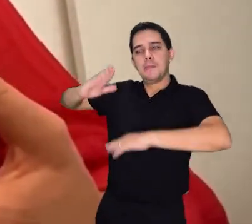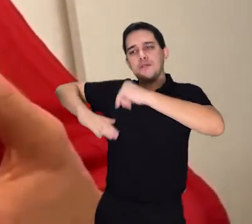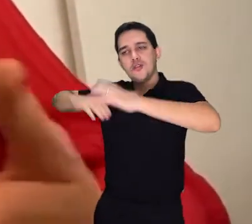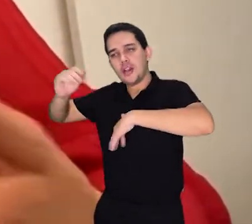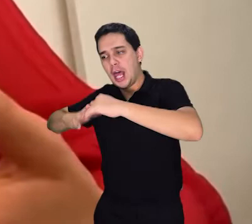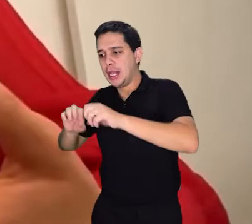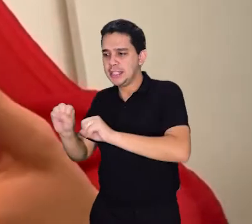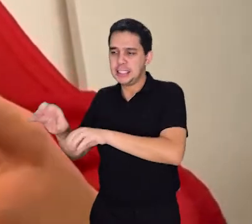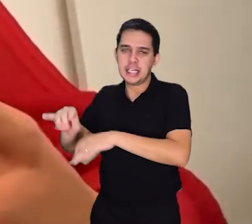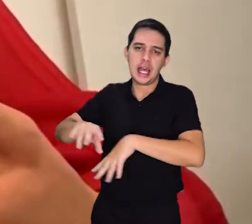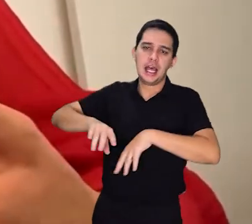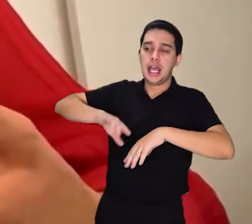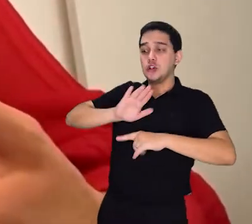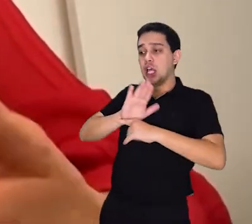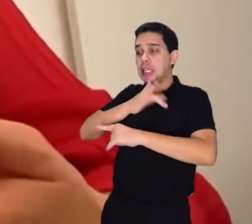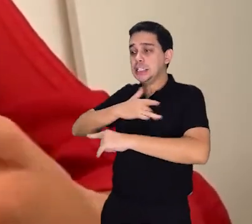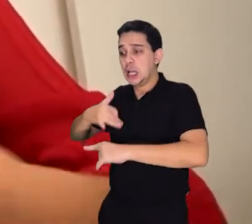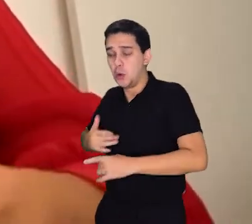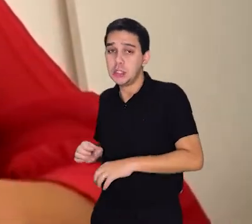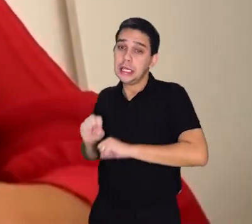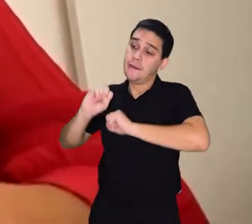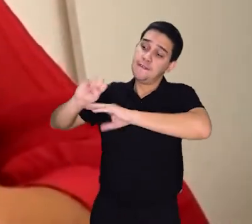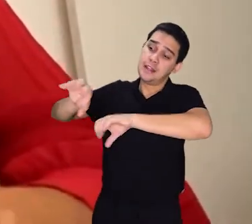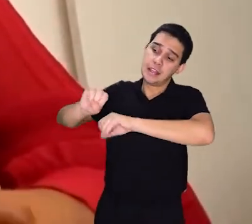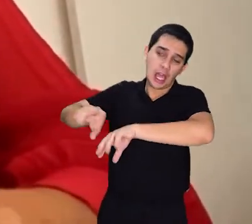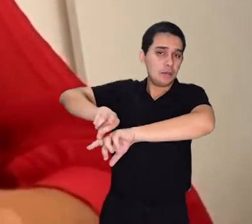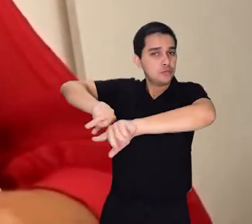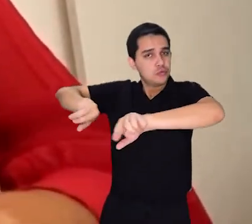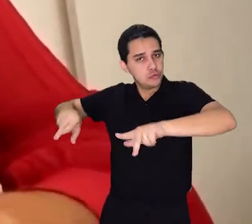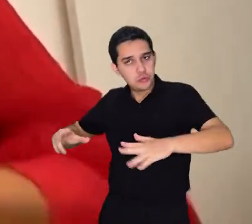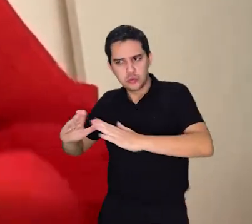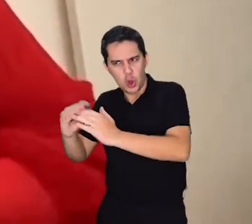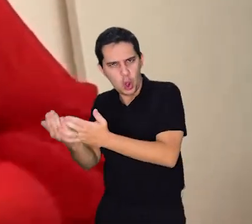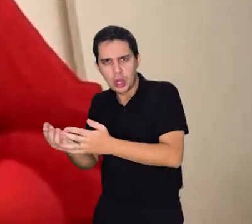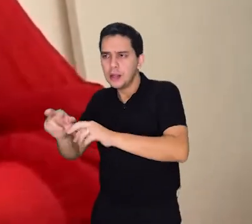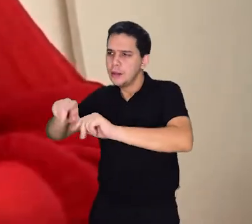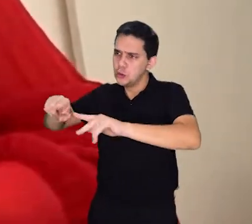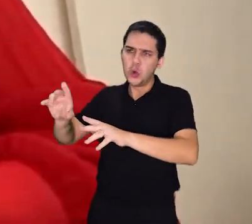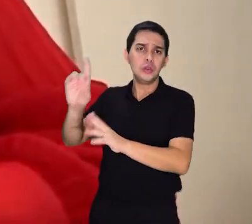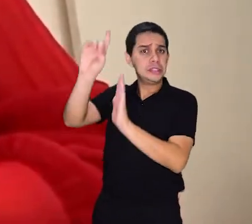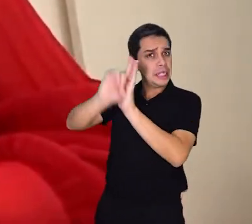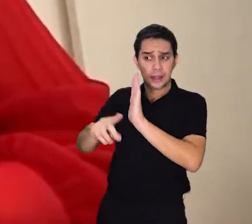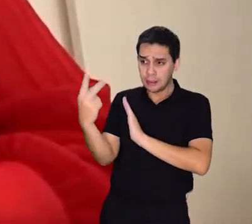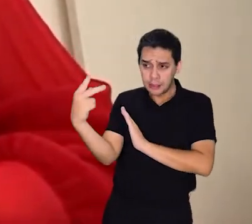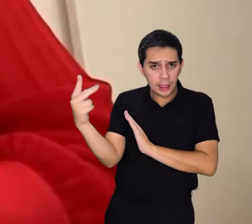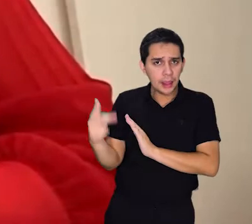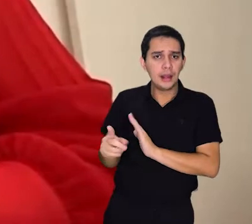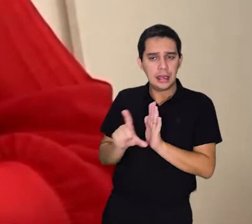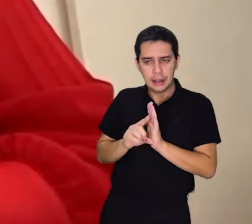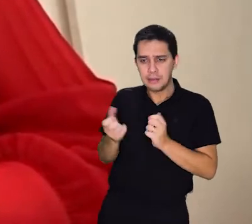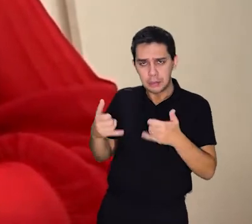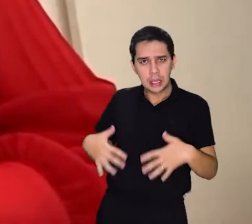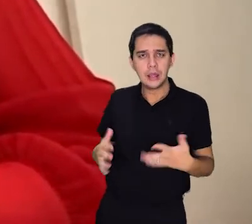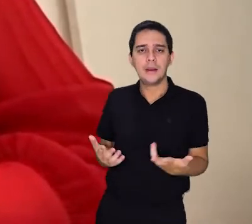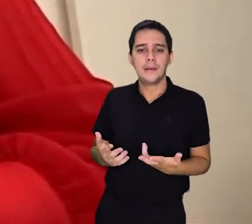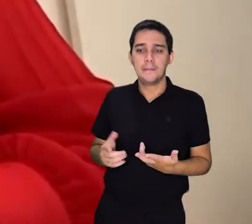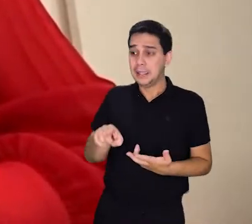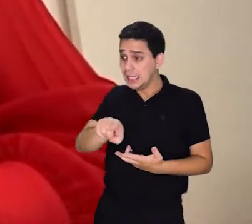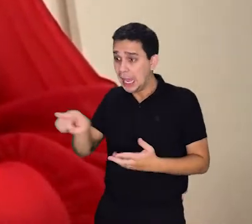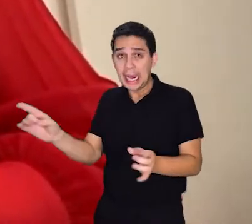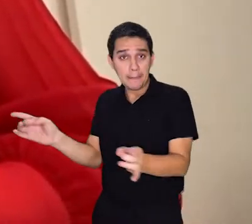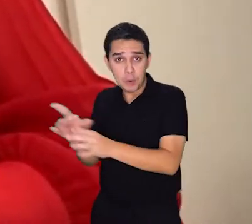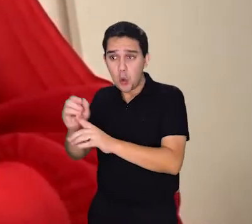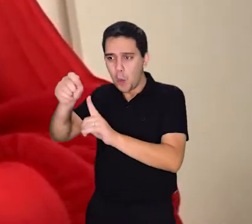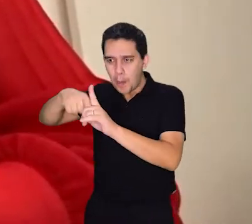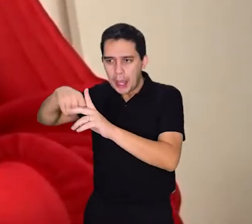deve ter educação, ele deve ter saúde, ele deve ter todos os direitos dele resguardados, né, para que ele possa